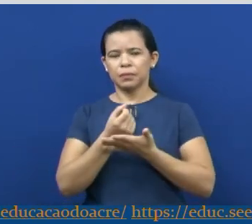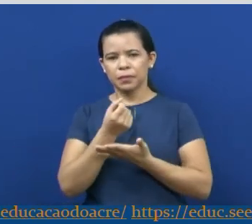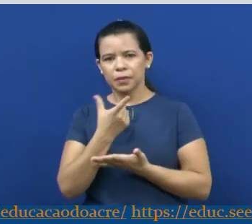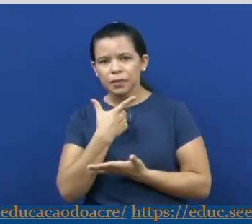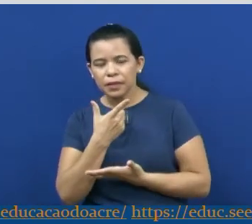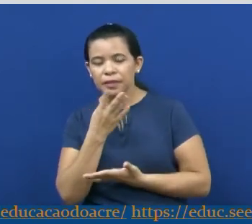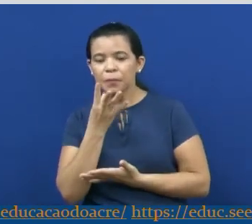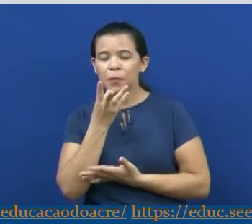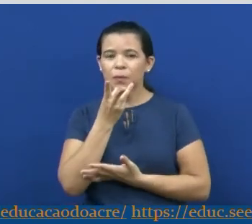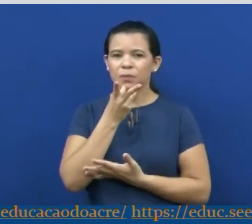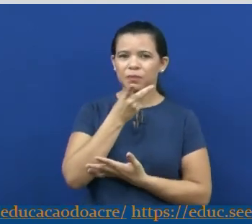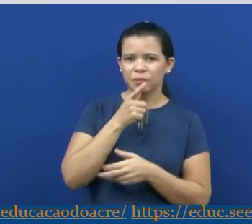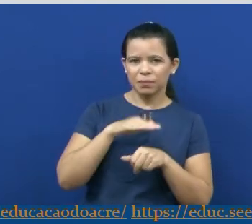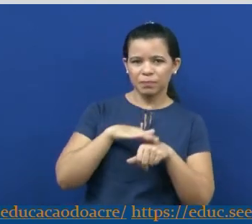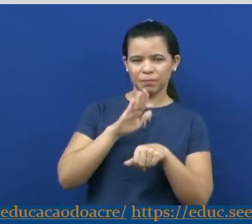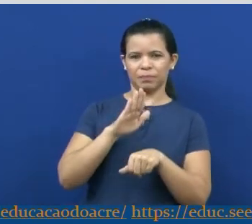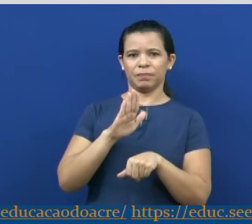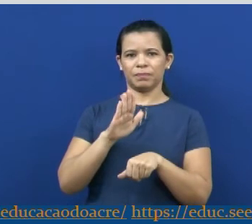X,